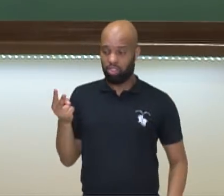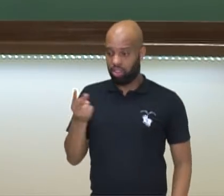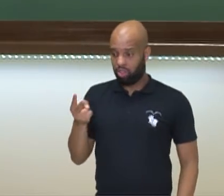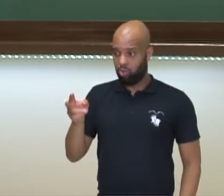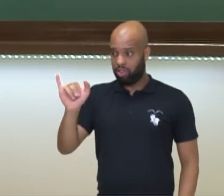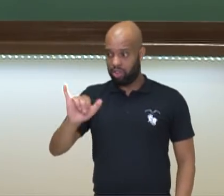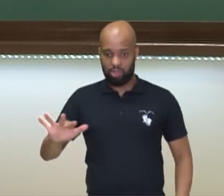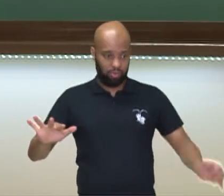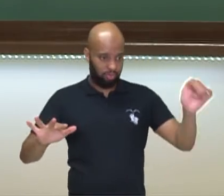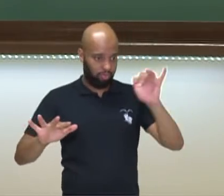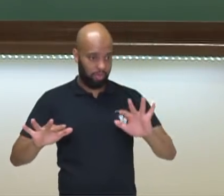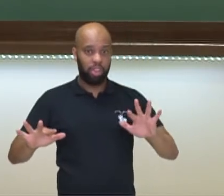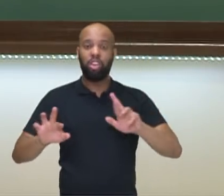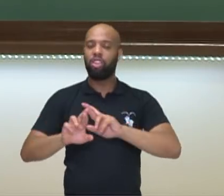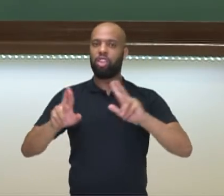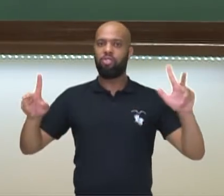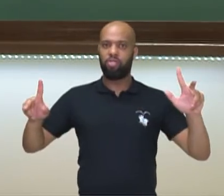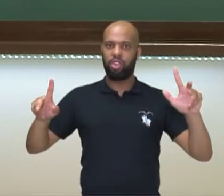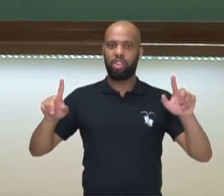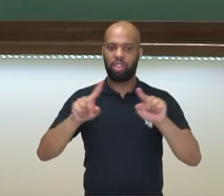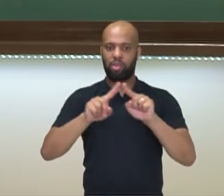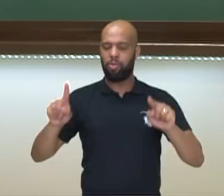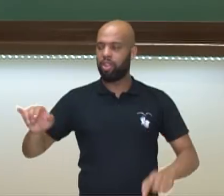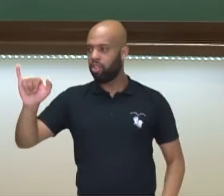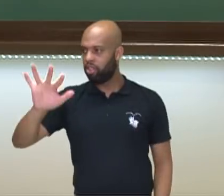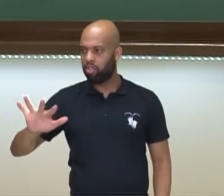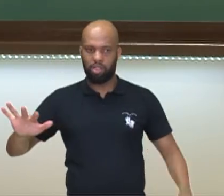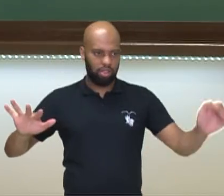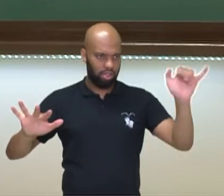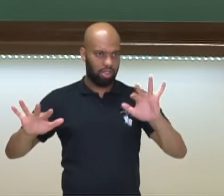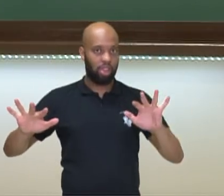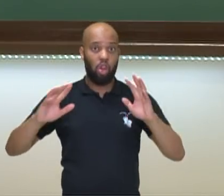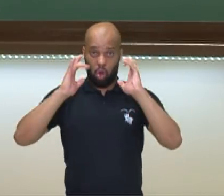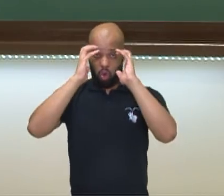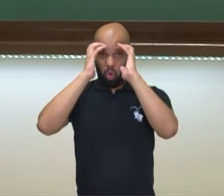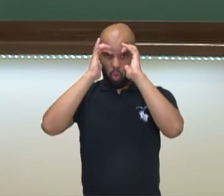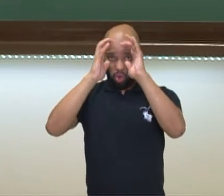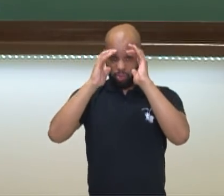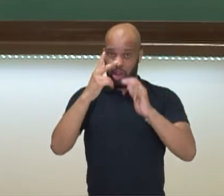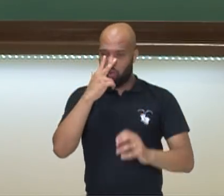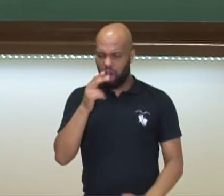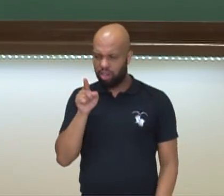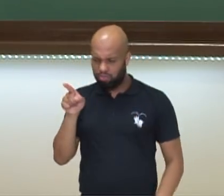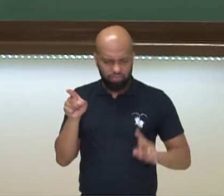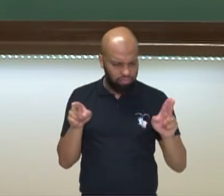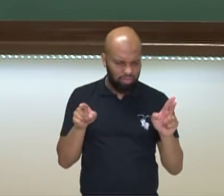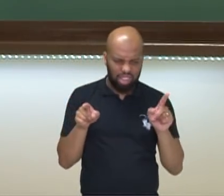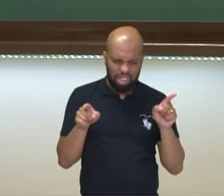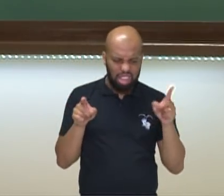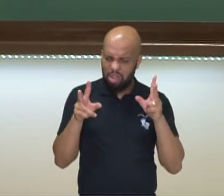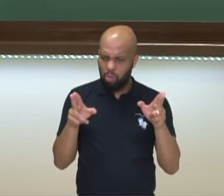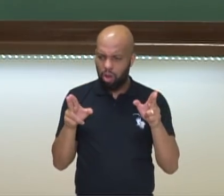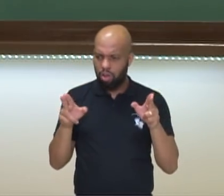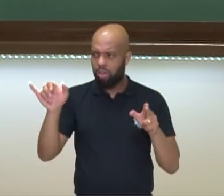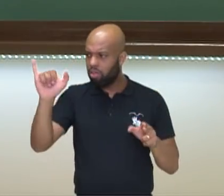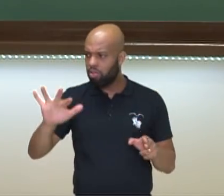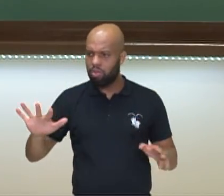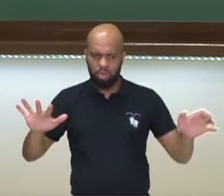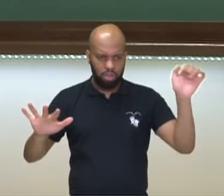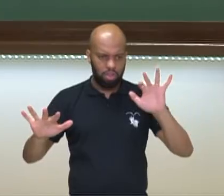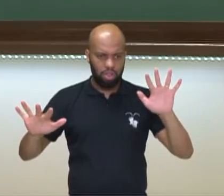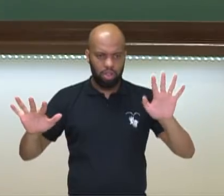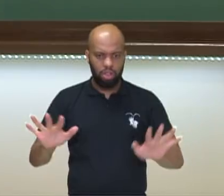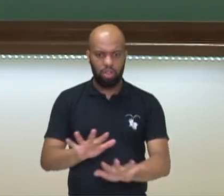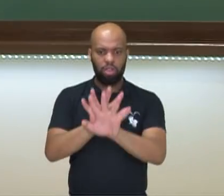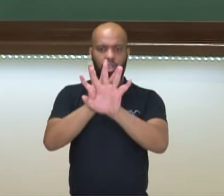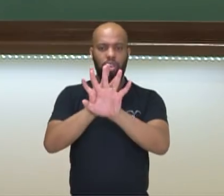olho e o cérebro entende que é uma única imagem, junta aquilo, criando a